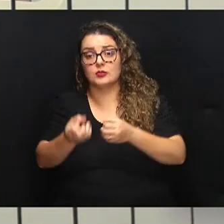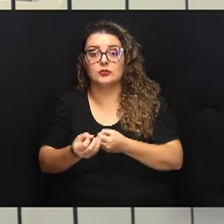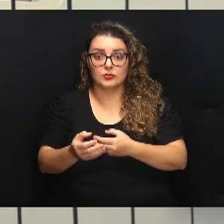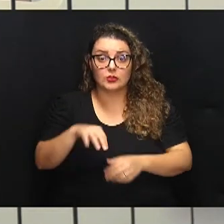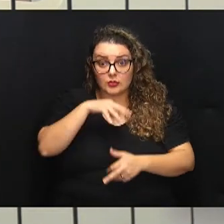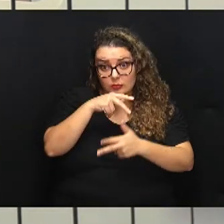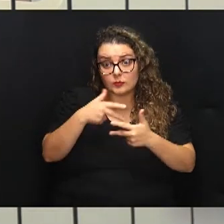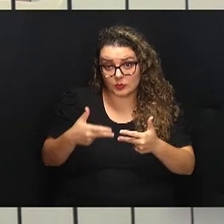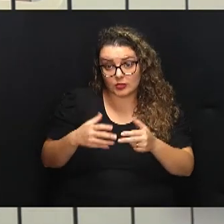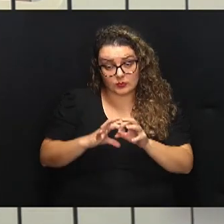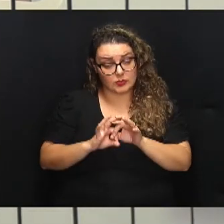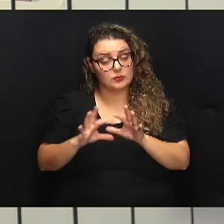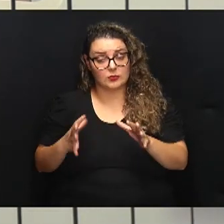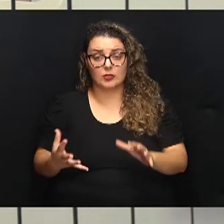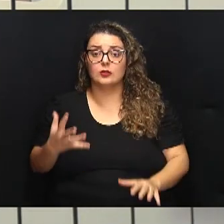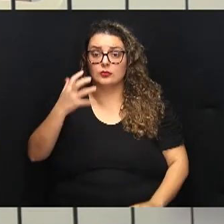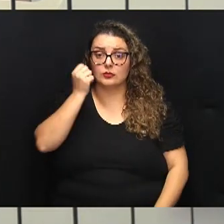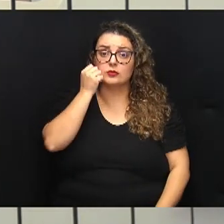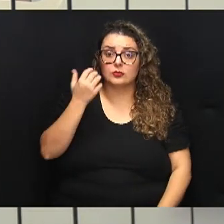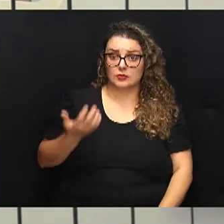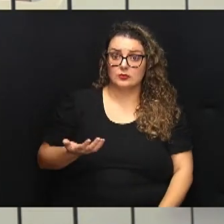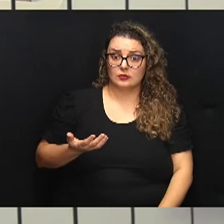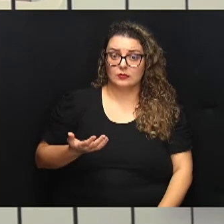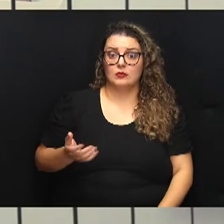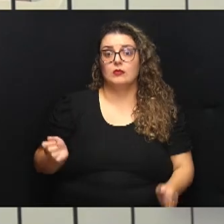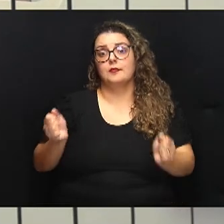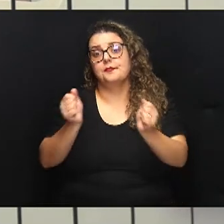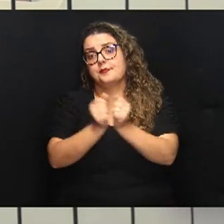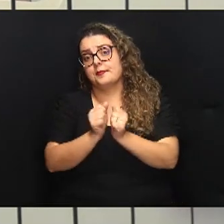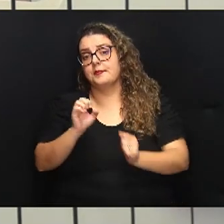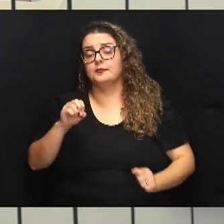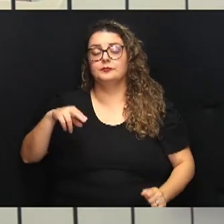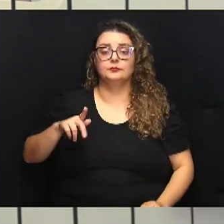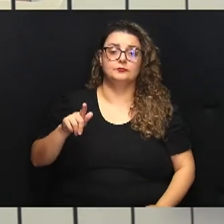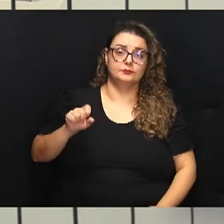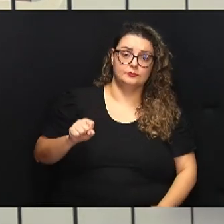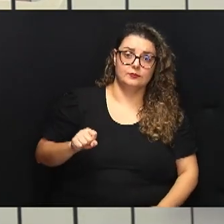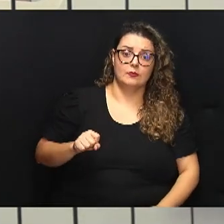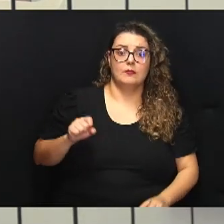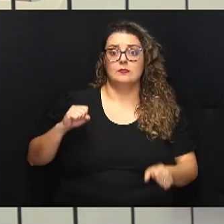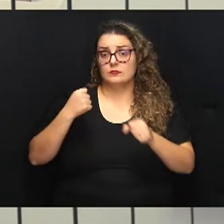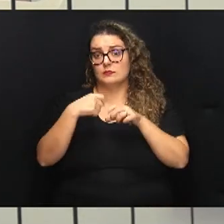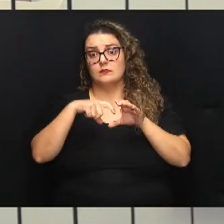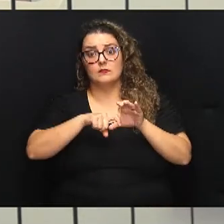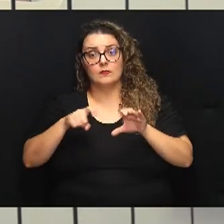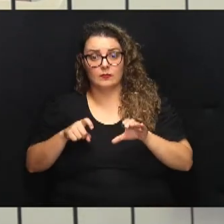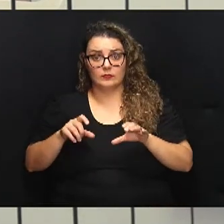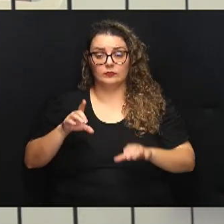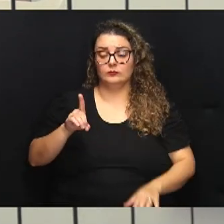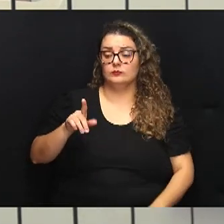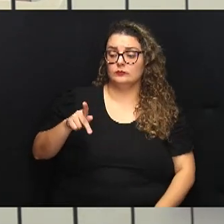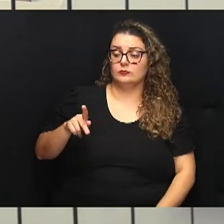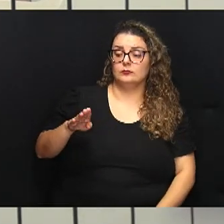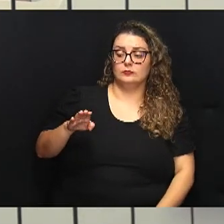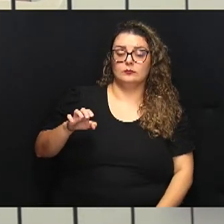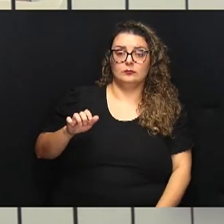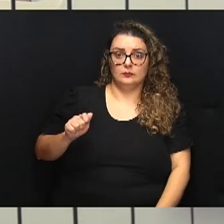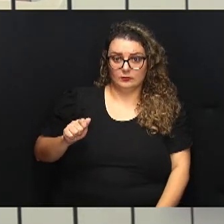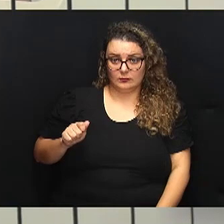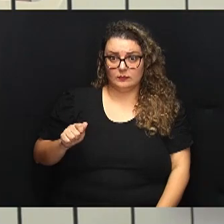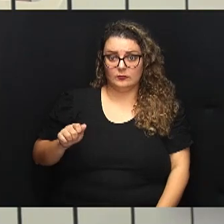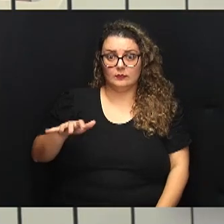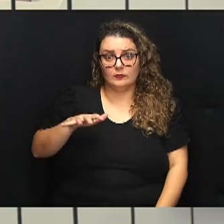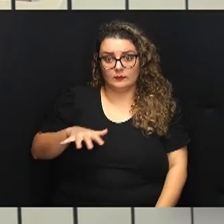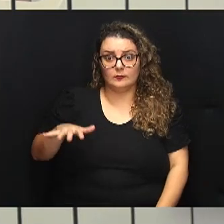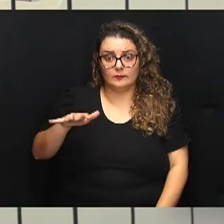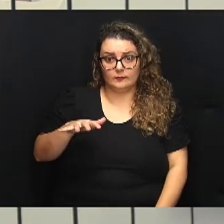bichinhos que estão disponíveis para adoção junto a ONGs, protetores independentes, no Departamento de Proteção e Bem-Estar